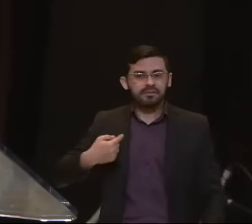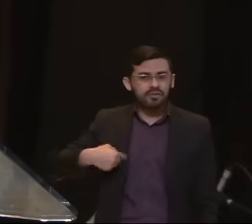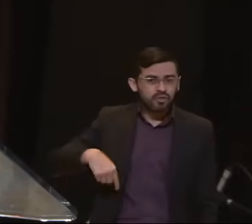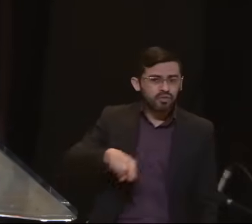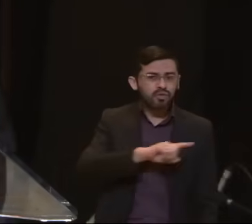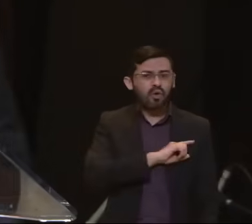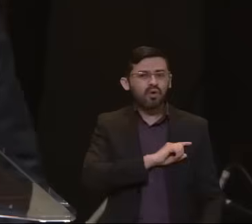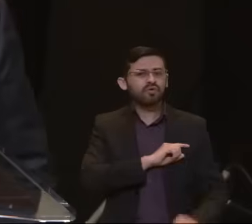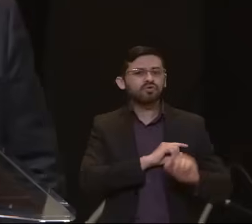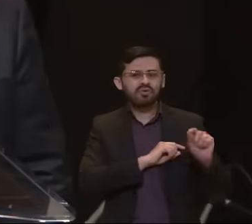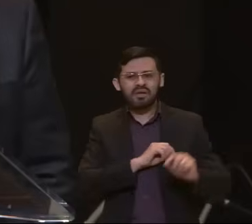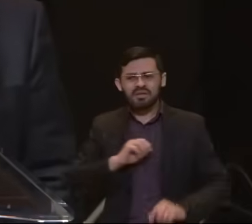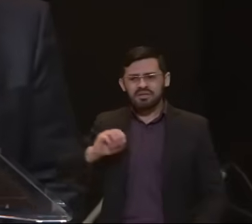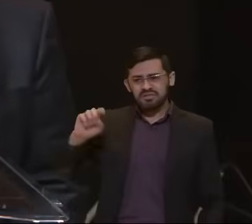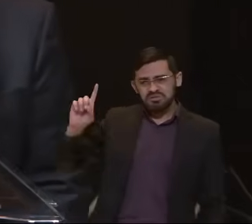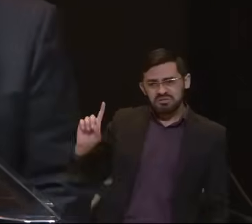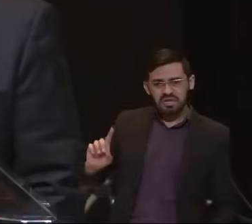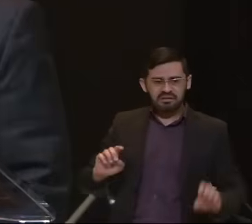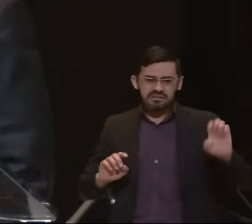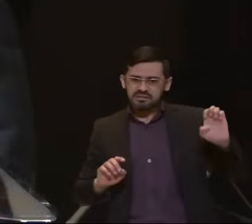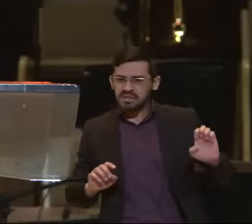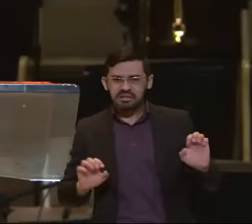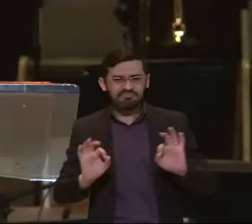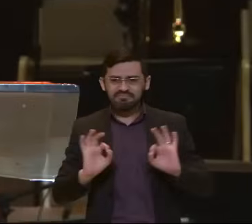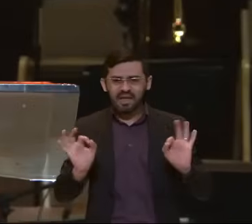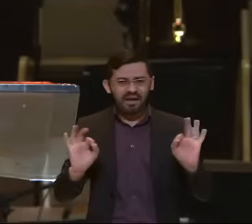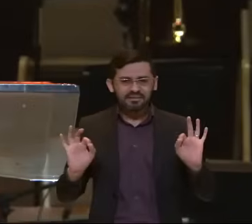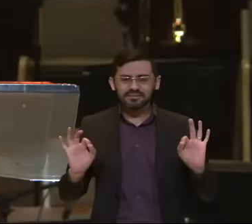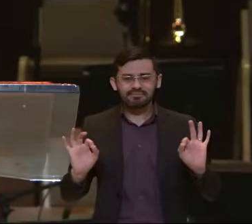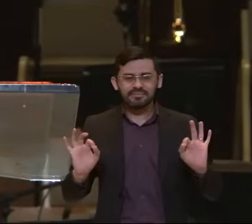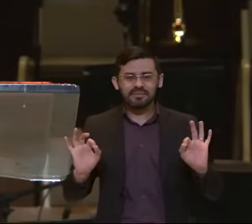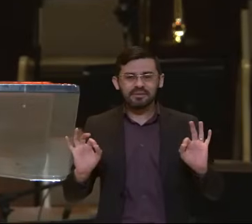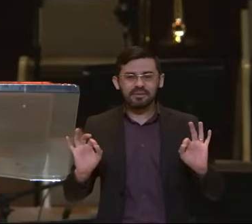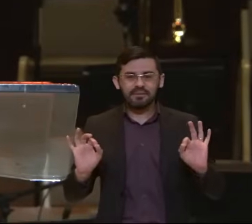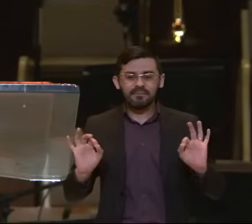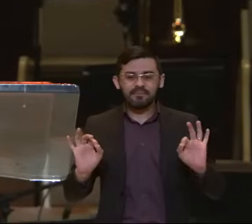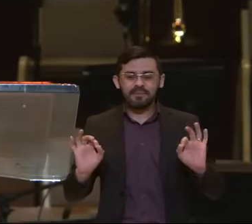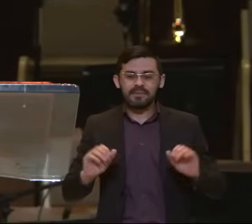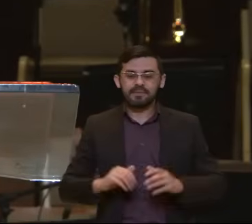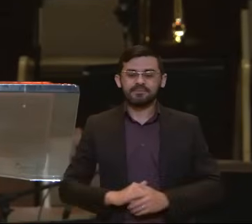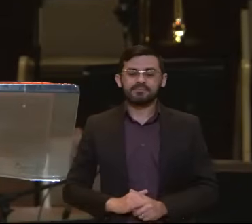somos nem de direita e nem de esquerda, eu quero deixar isso bem claro.